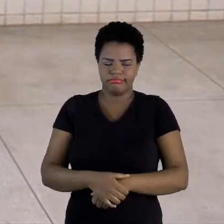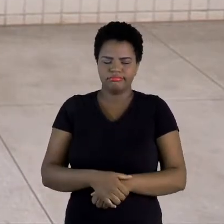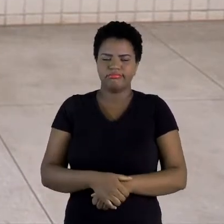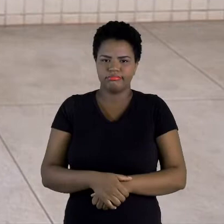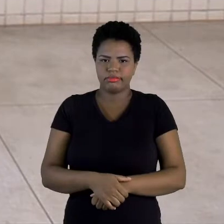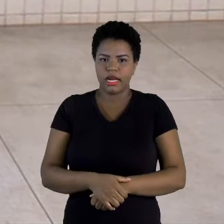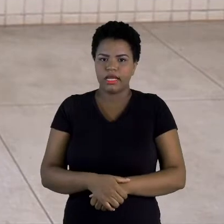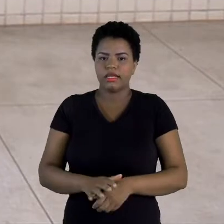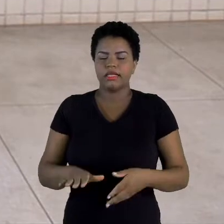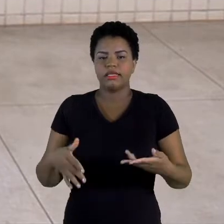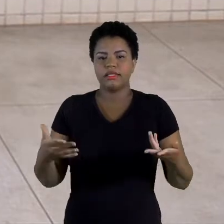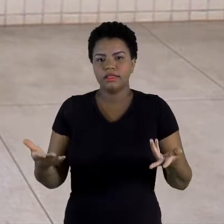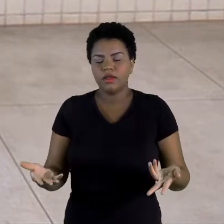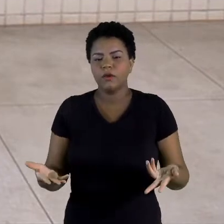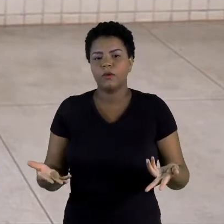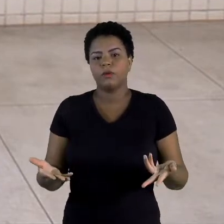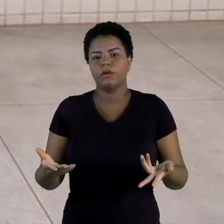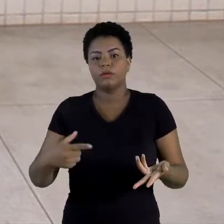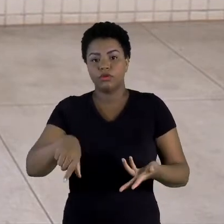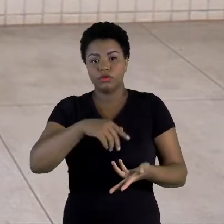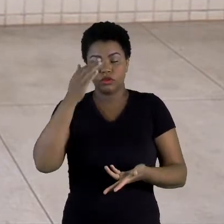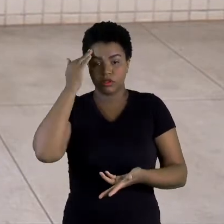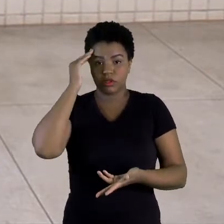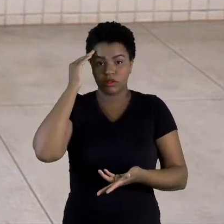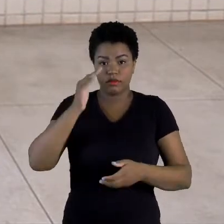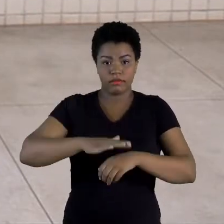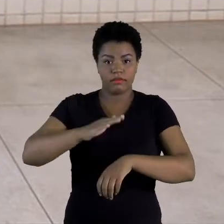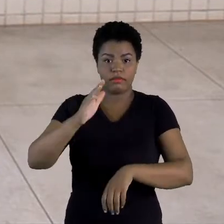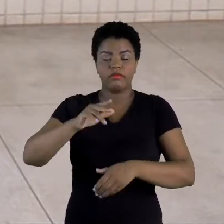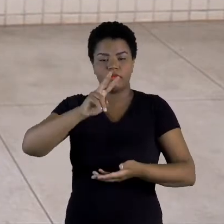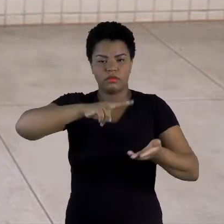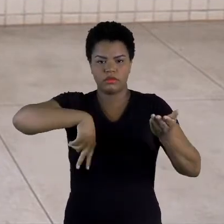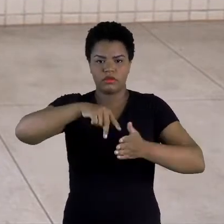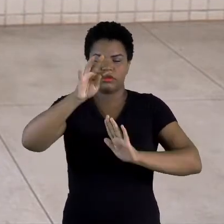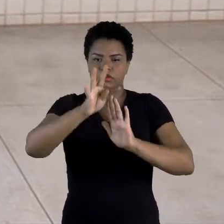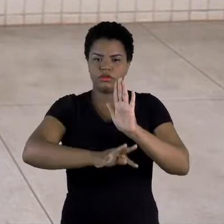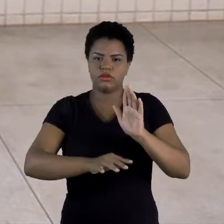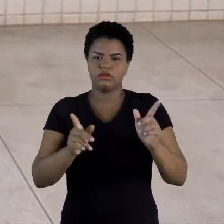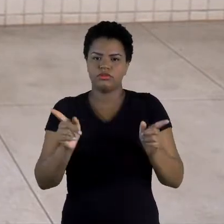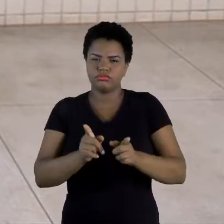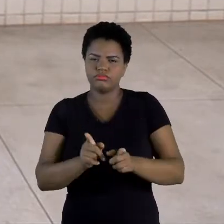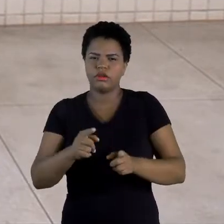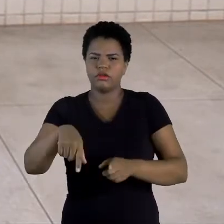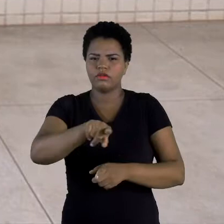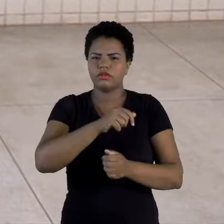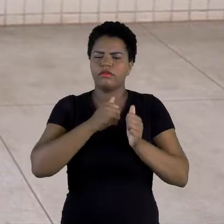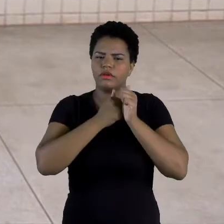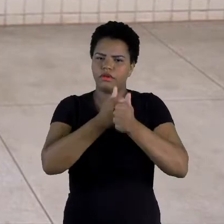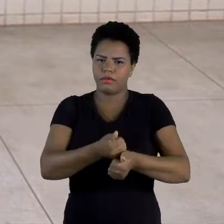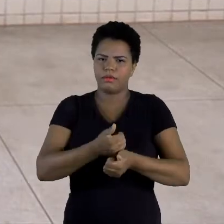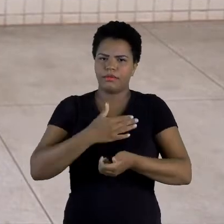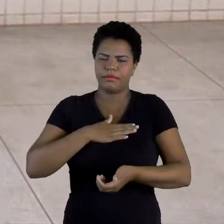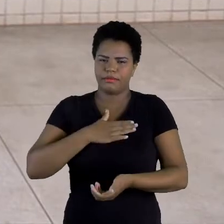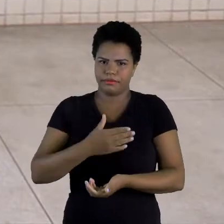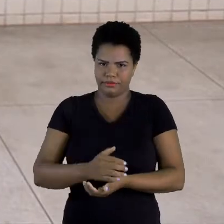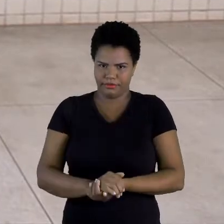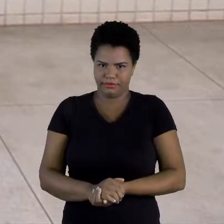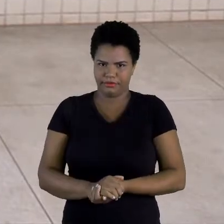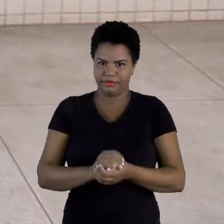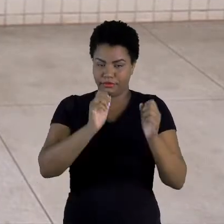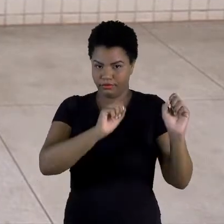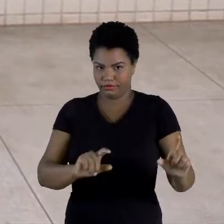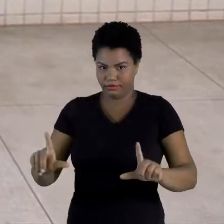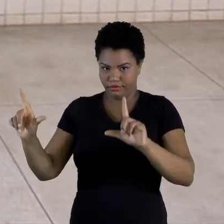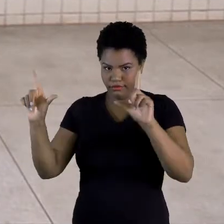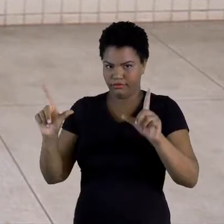entender um pouquinho mais, nós vamos ler esse pequeno texto que vocês vão acompanhar comigo. Ele vai estar na tela aí para